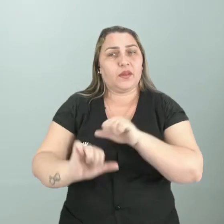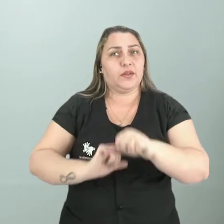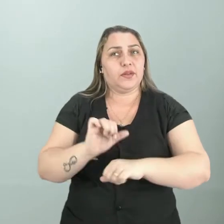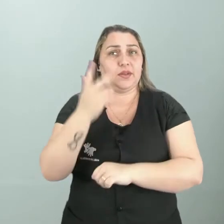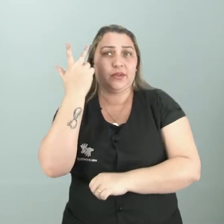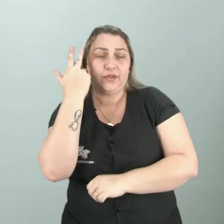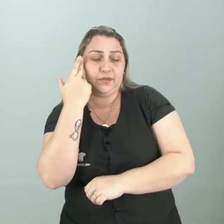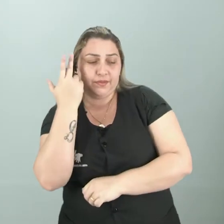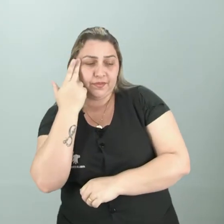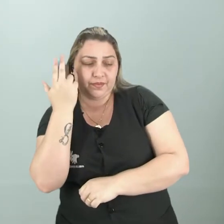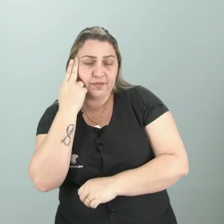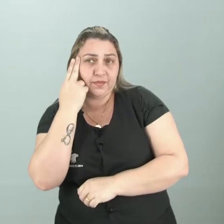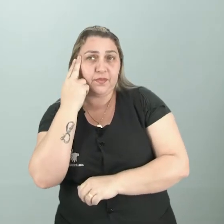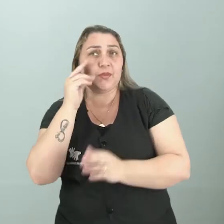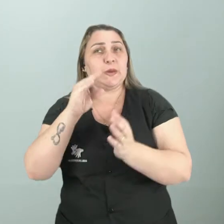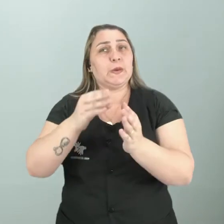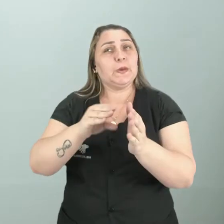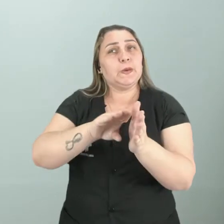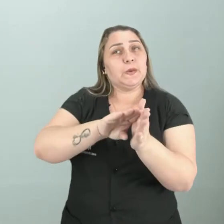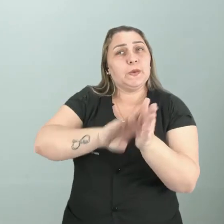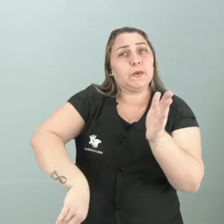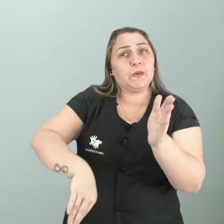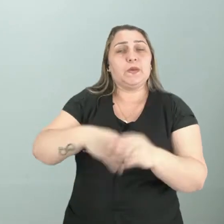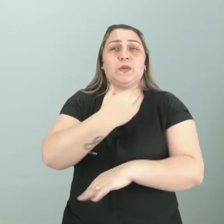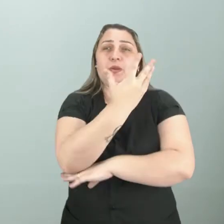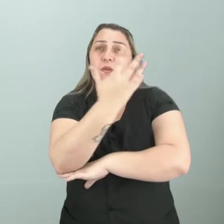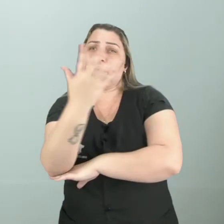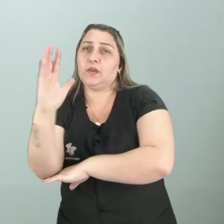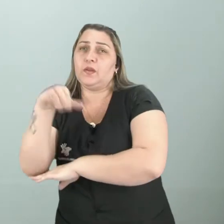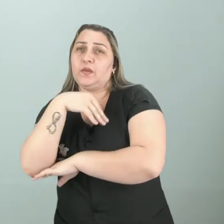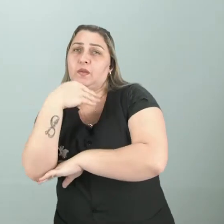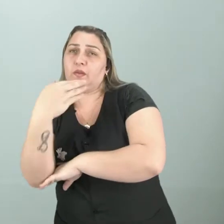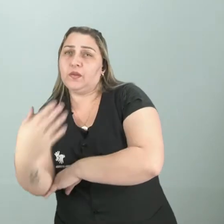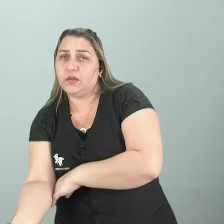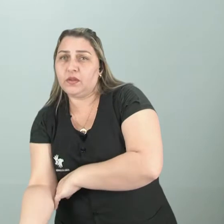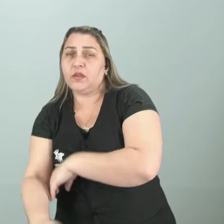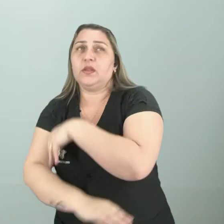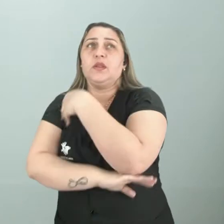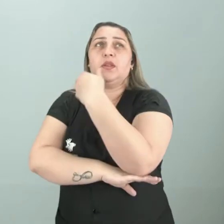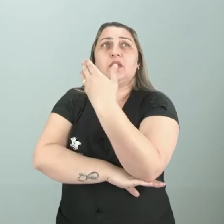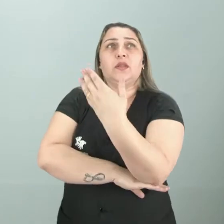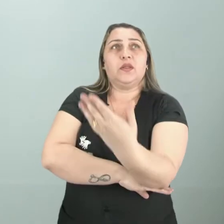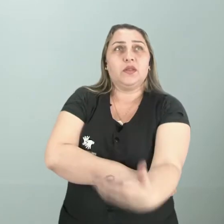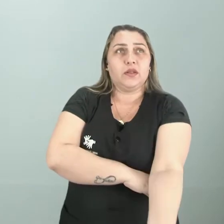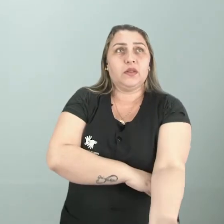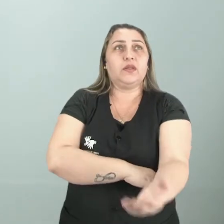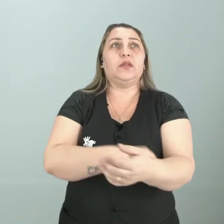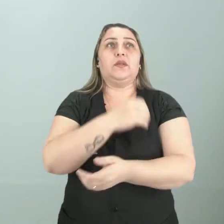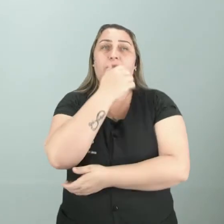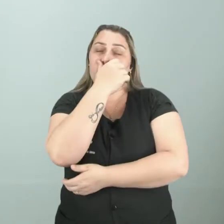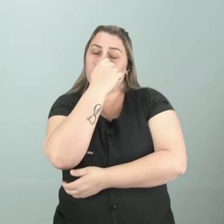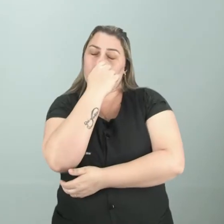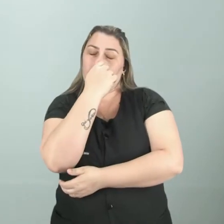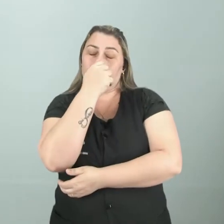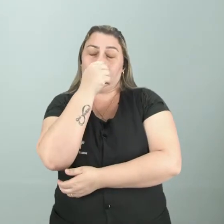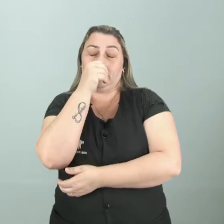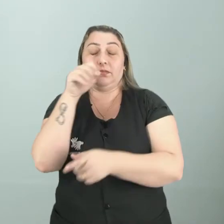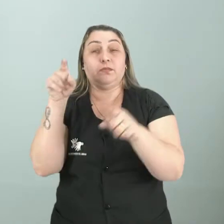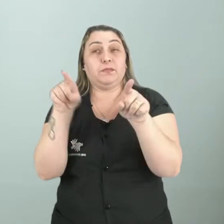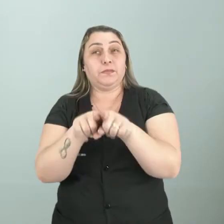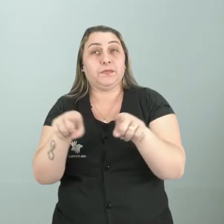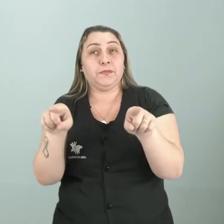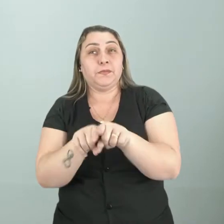ambiente natural retirando as árvores. Automaticamente, quando ele retira as árvores, ele